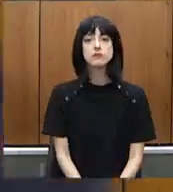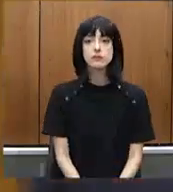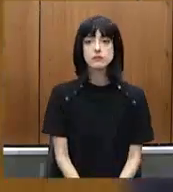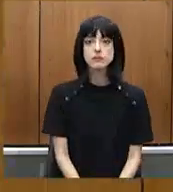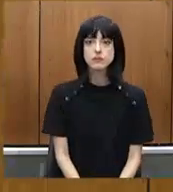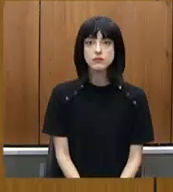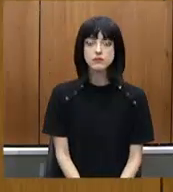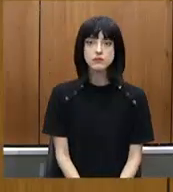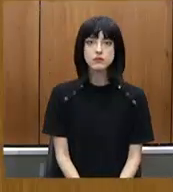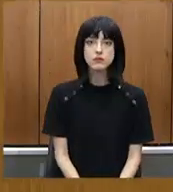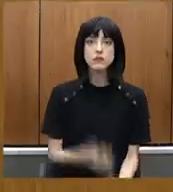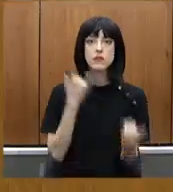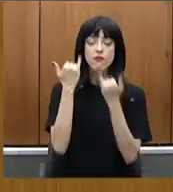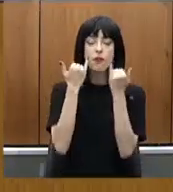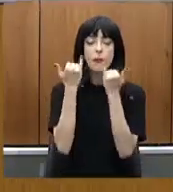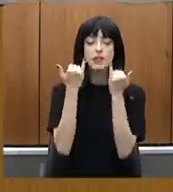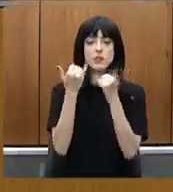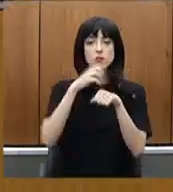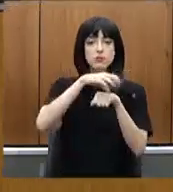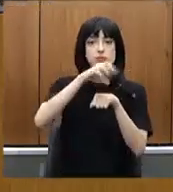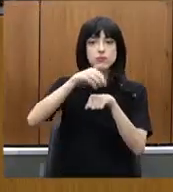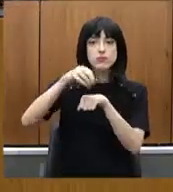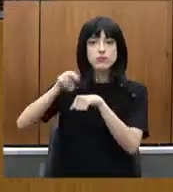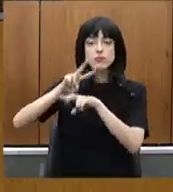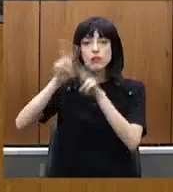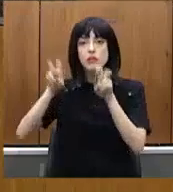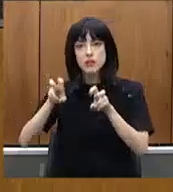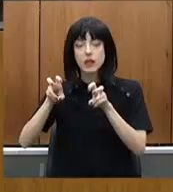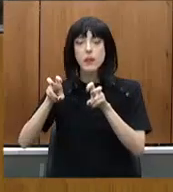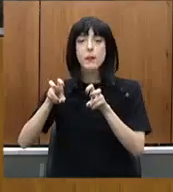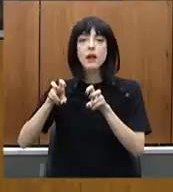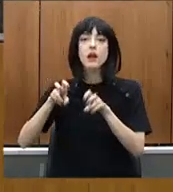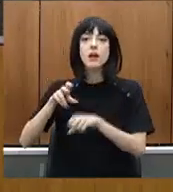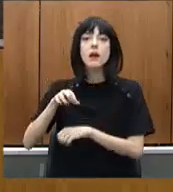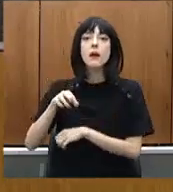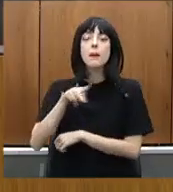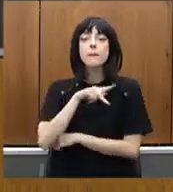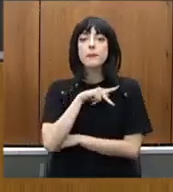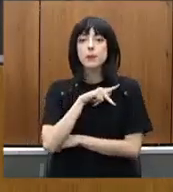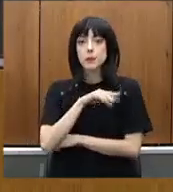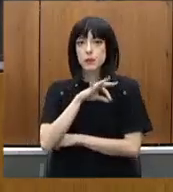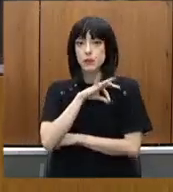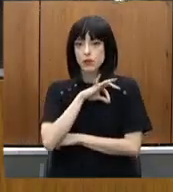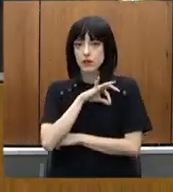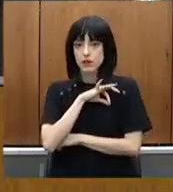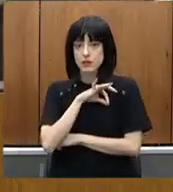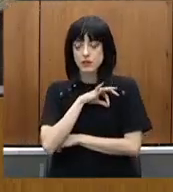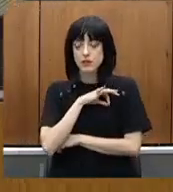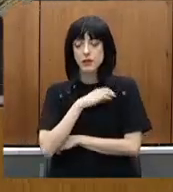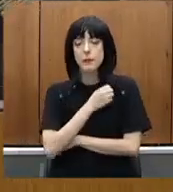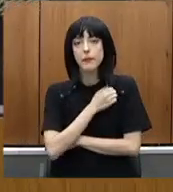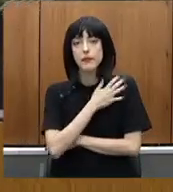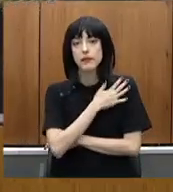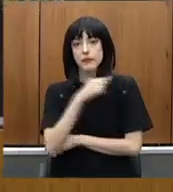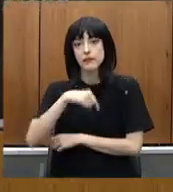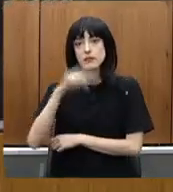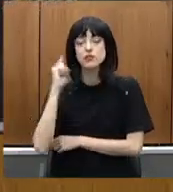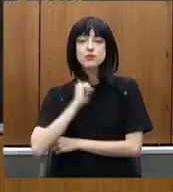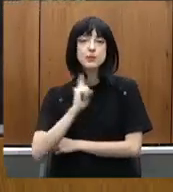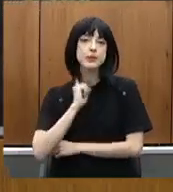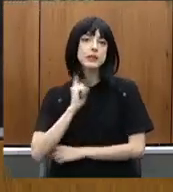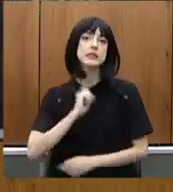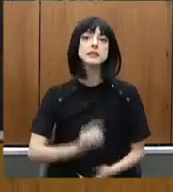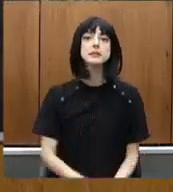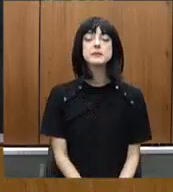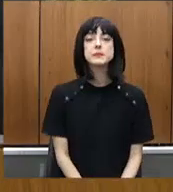informações sobre a gestão da Polícia Militar Minas Gerais no âmbito da Assembleia fiscaliza Considerando o período de primeiro de janeiro até o presente